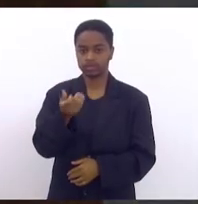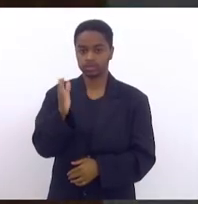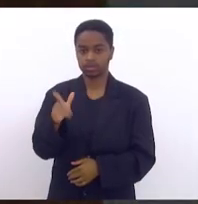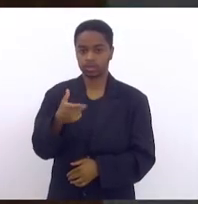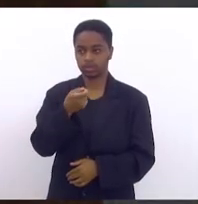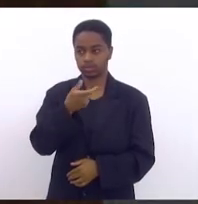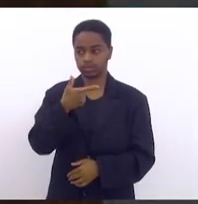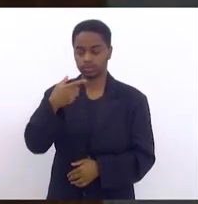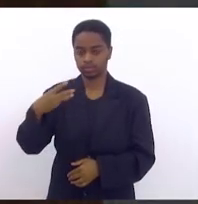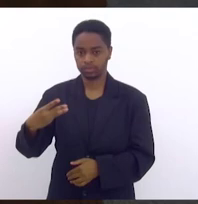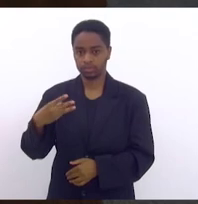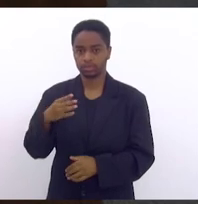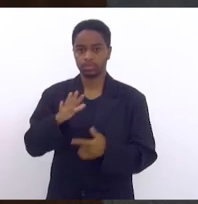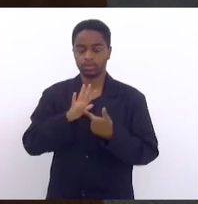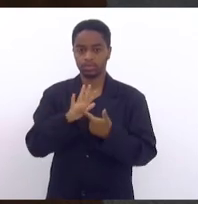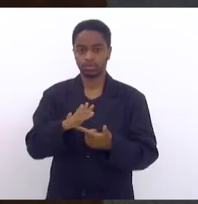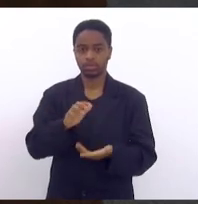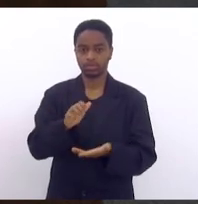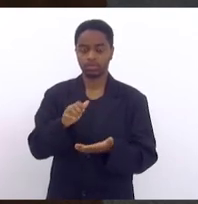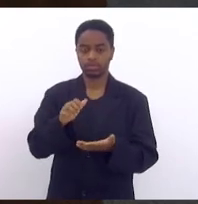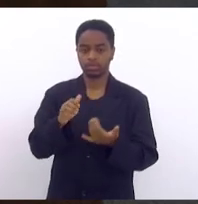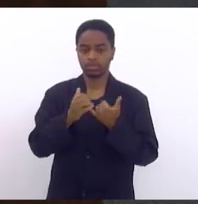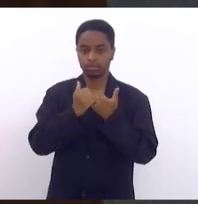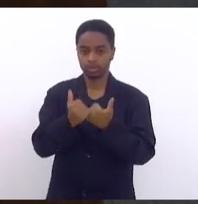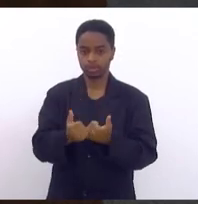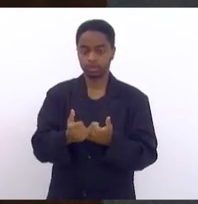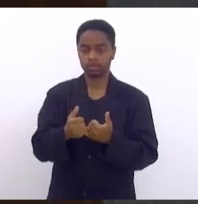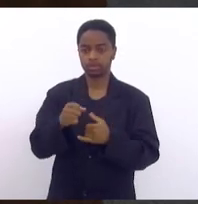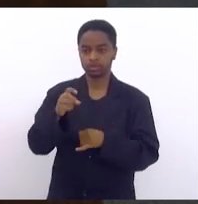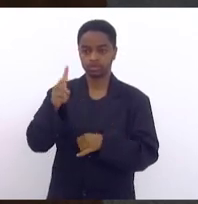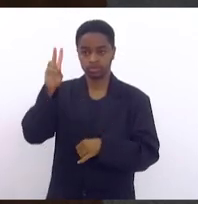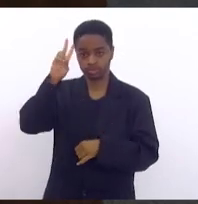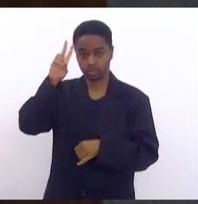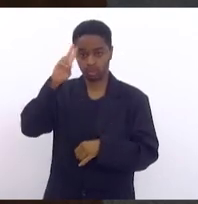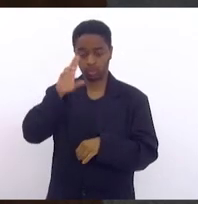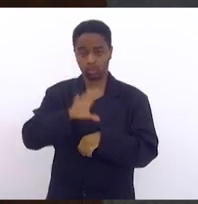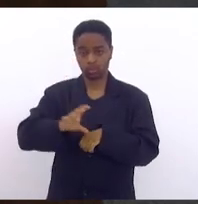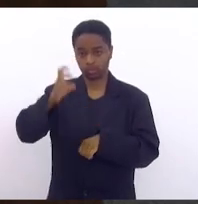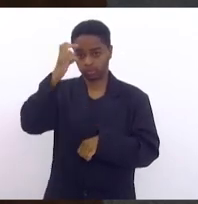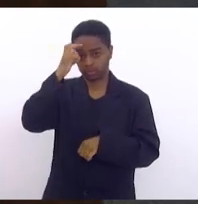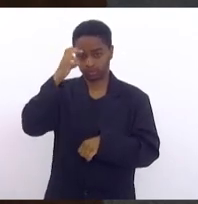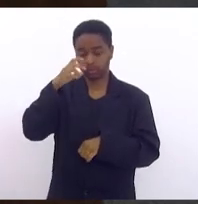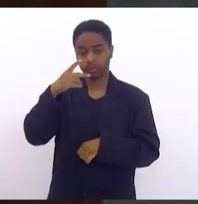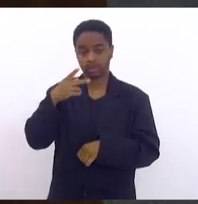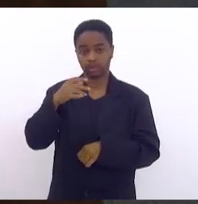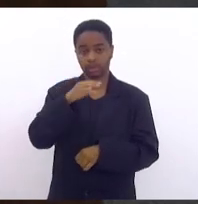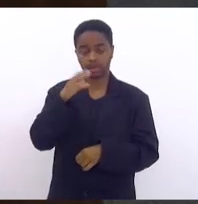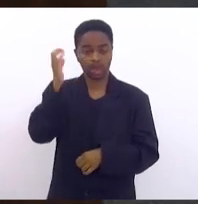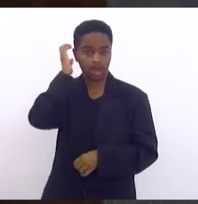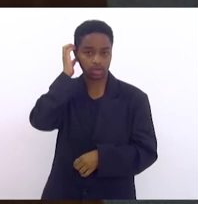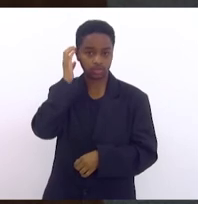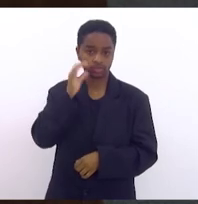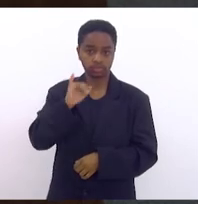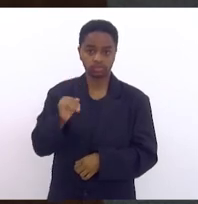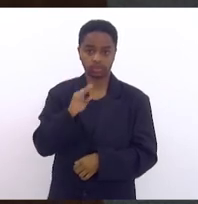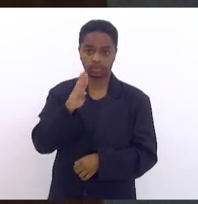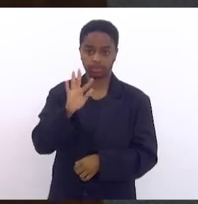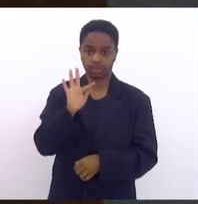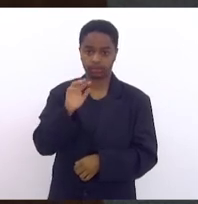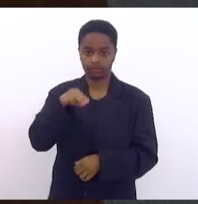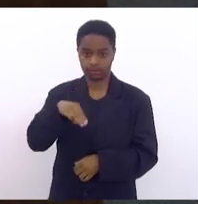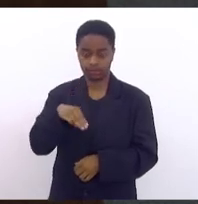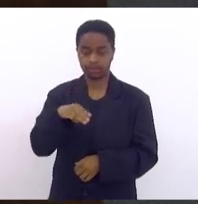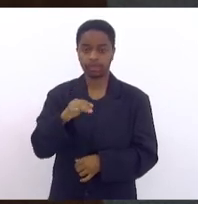1926/2023, que declara como patrimônio histórico e cultural de natureza imaterial do Estado do Rio de Janeiro a rádio JBFM,